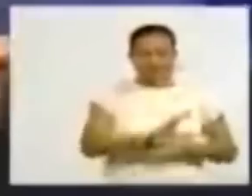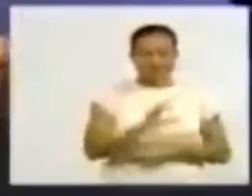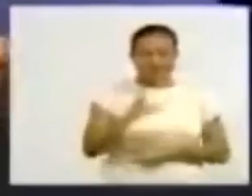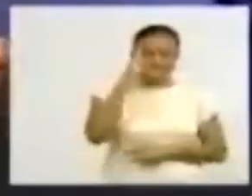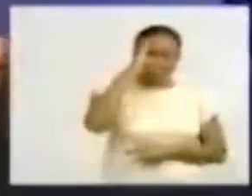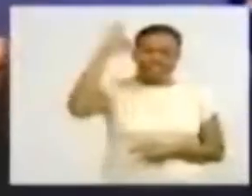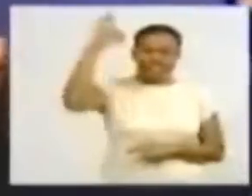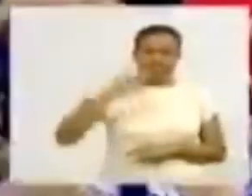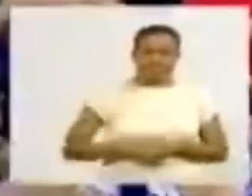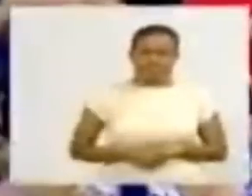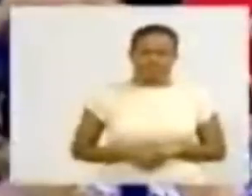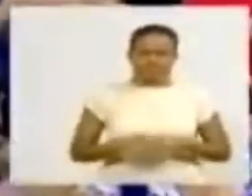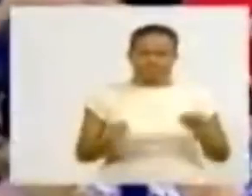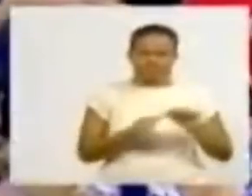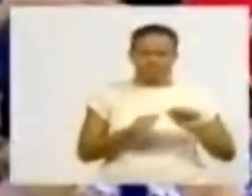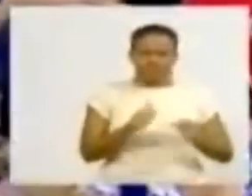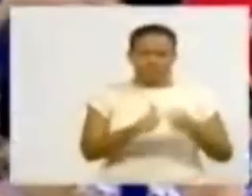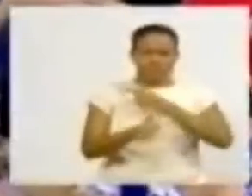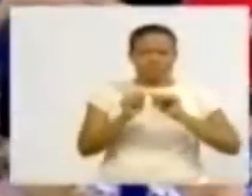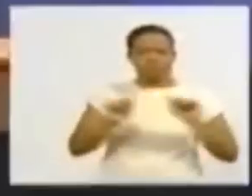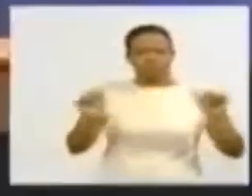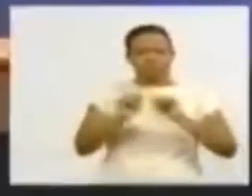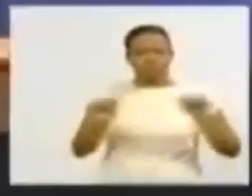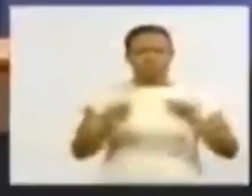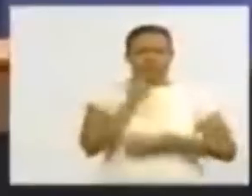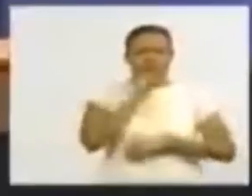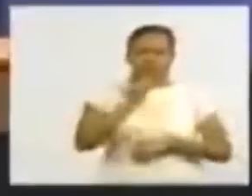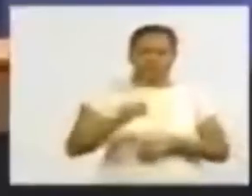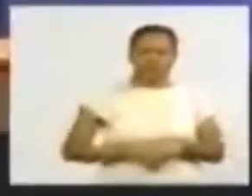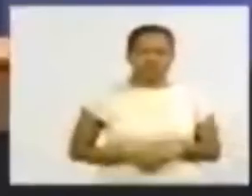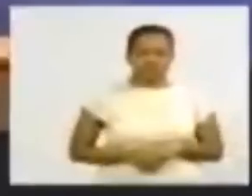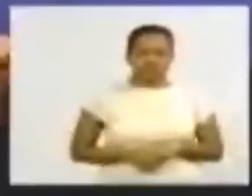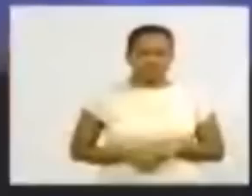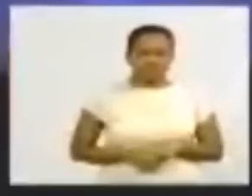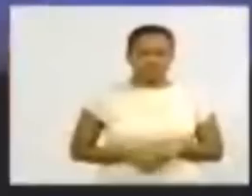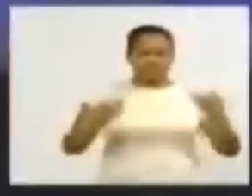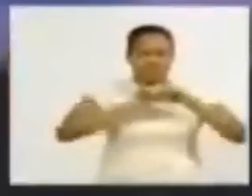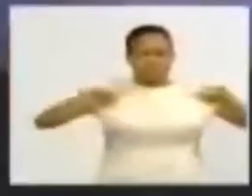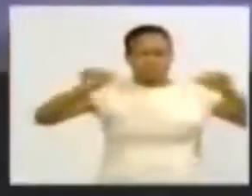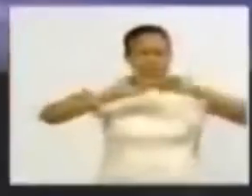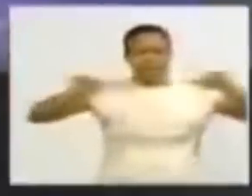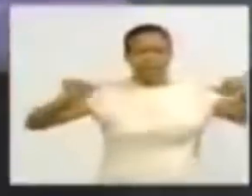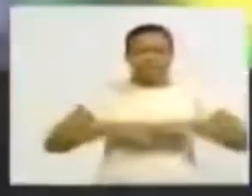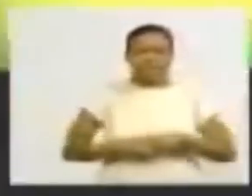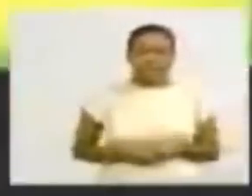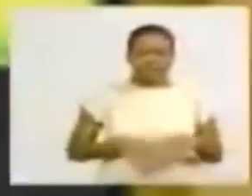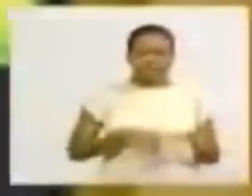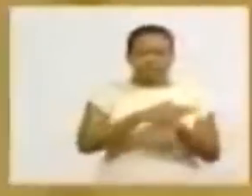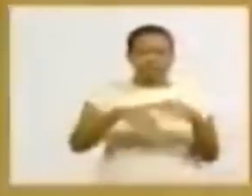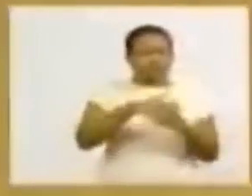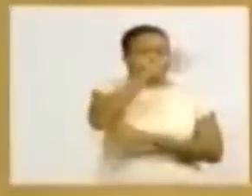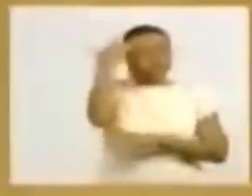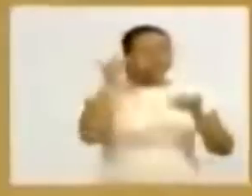em fazer do primeiro anúncio, o querigma, é dizer, é confessar de cima dos telhados, nos lugares